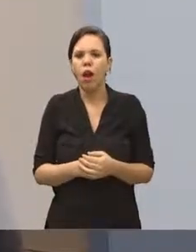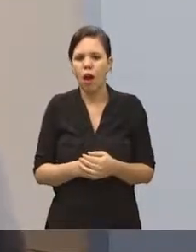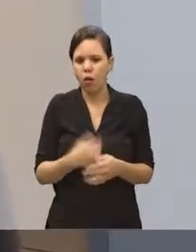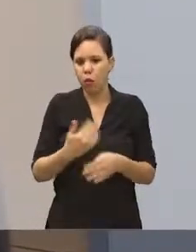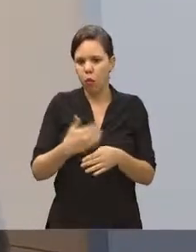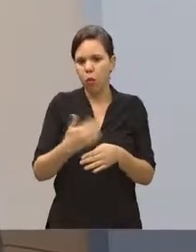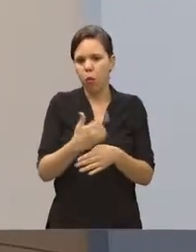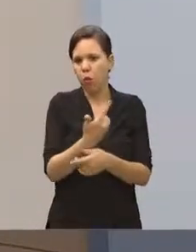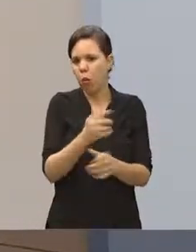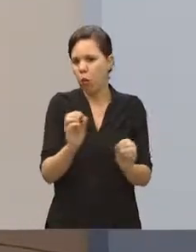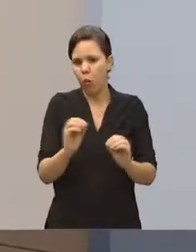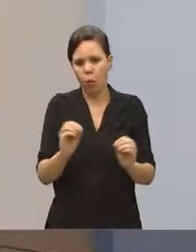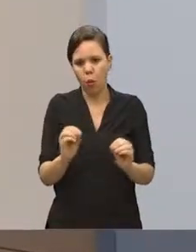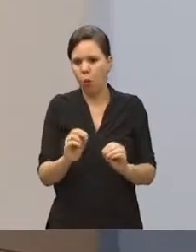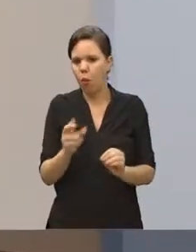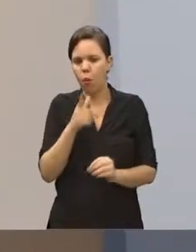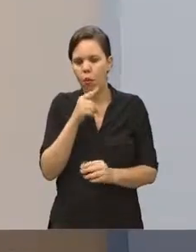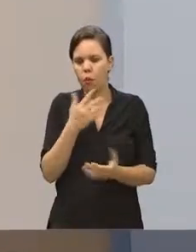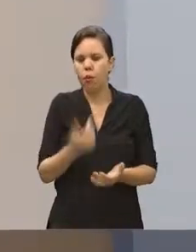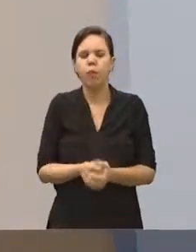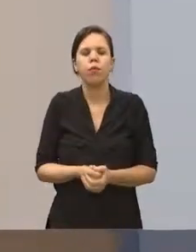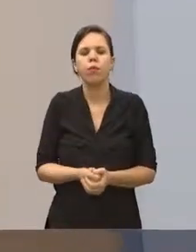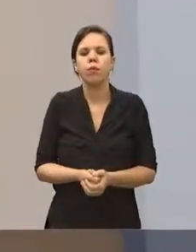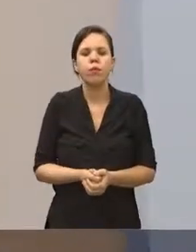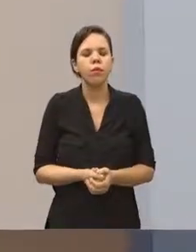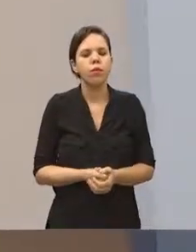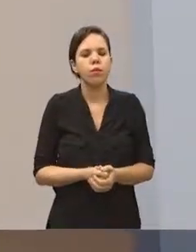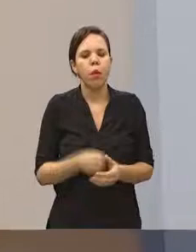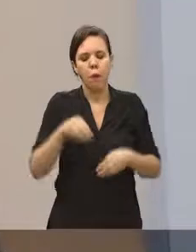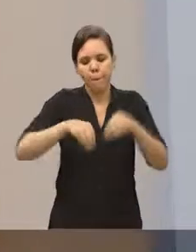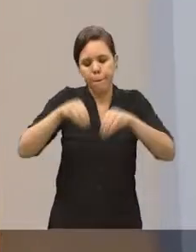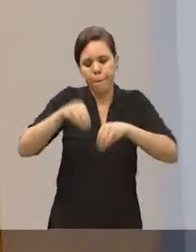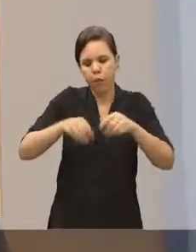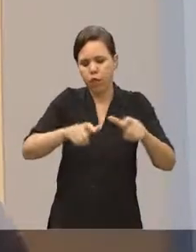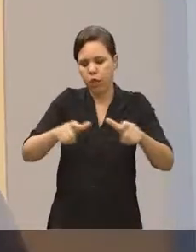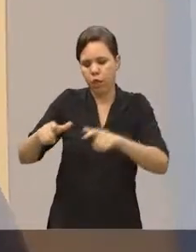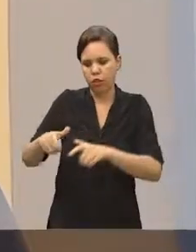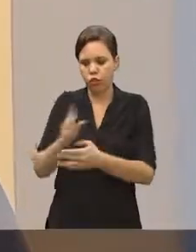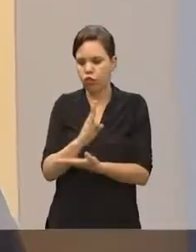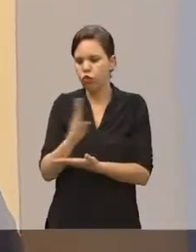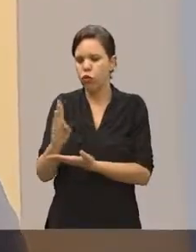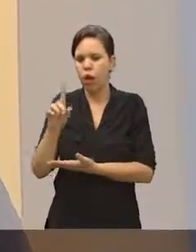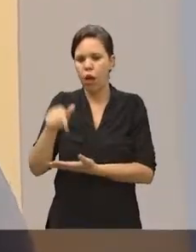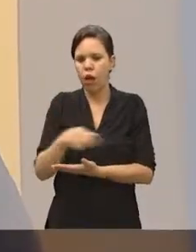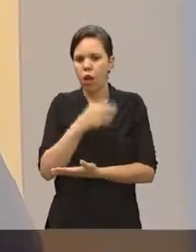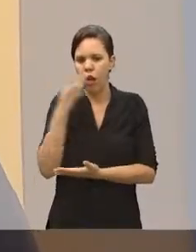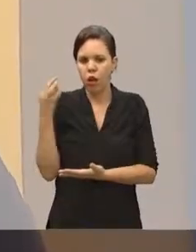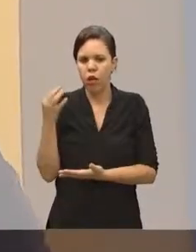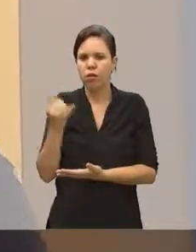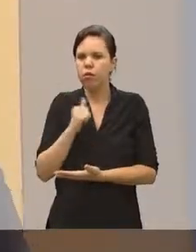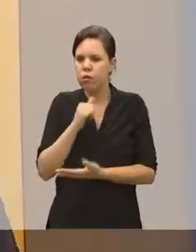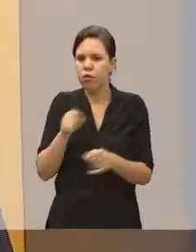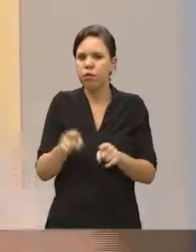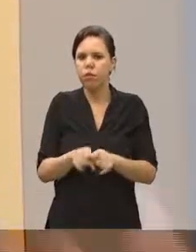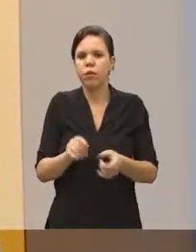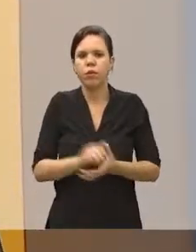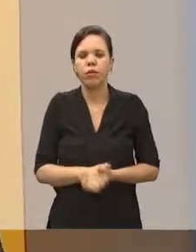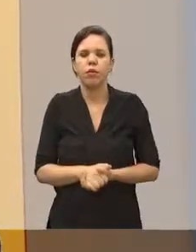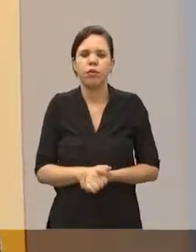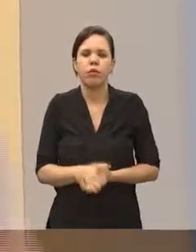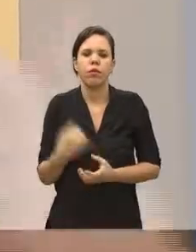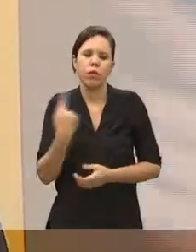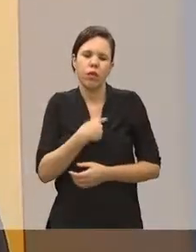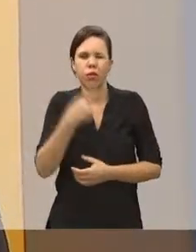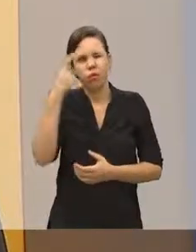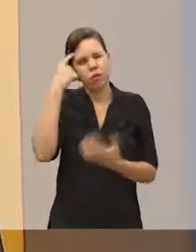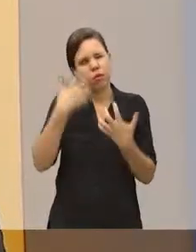não utilizou água, né, para montagem do espaço, então isso já é uma economia de energia também. E a gente pensou